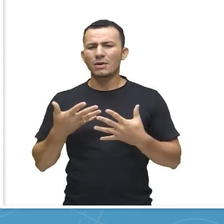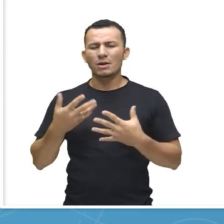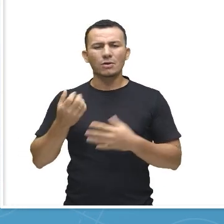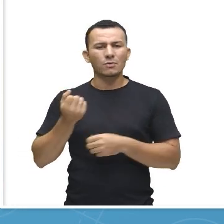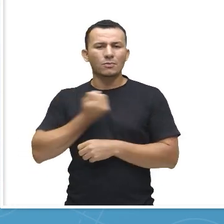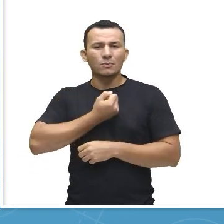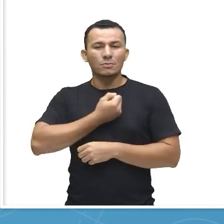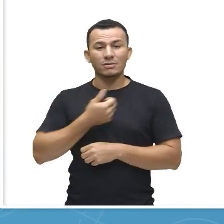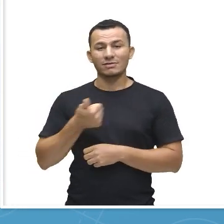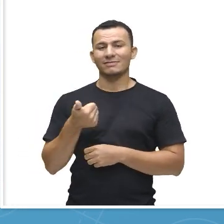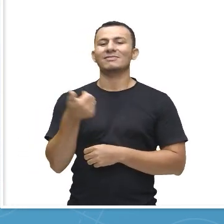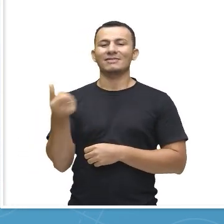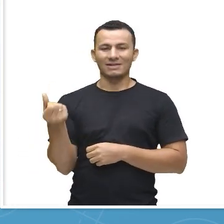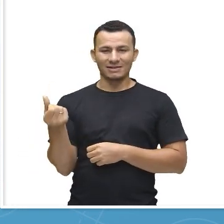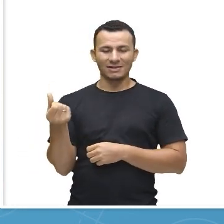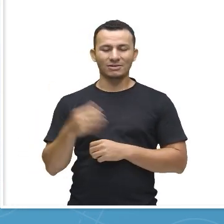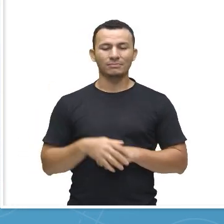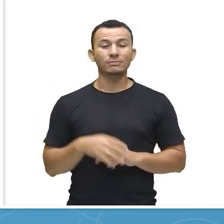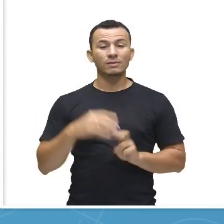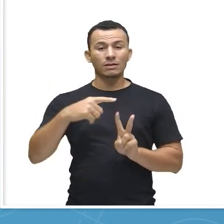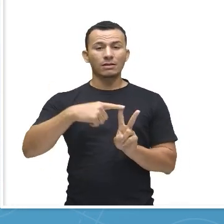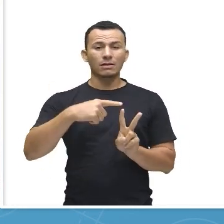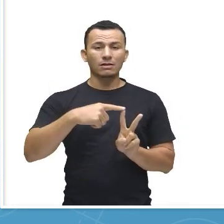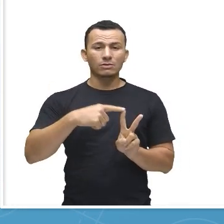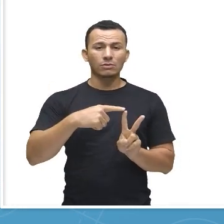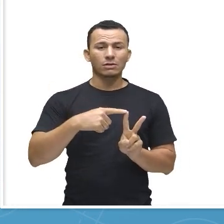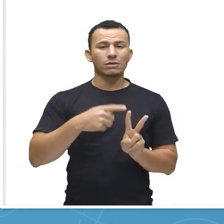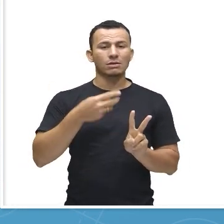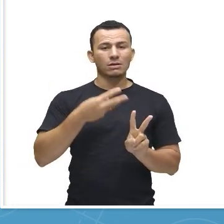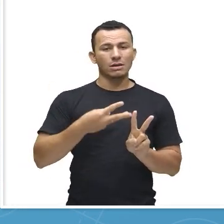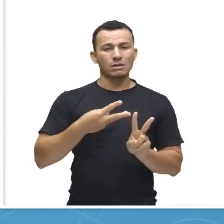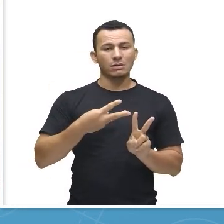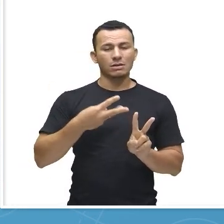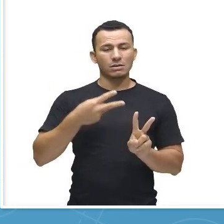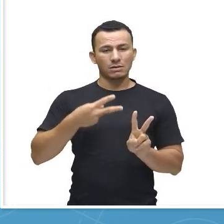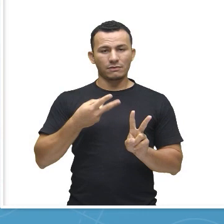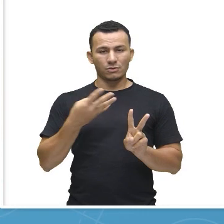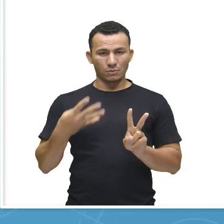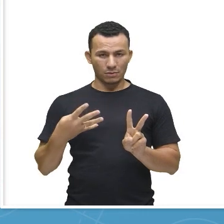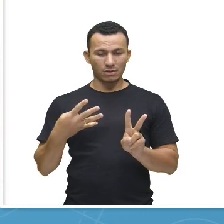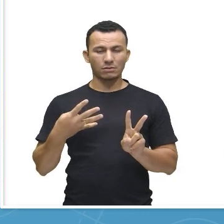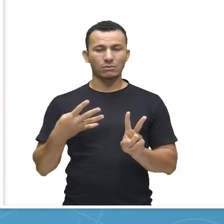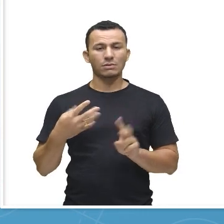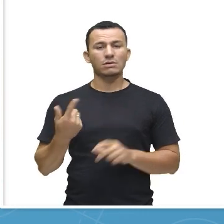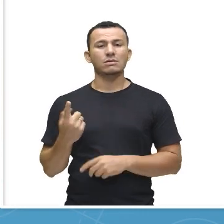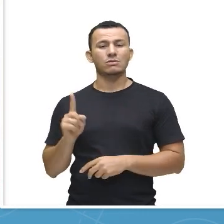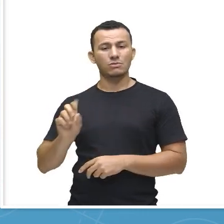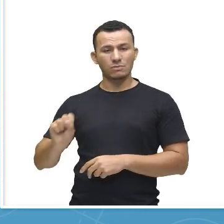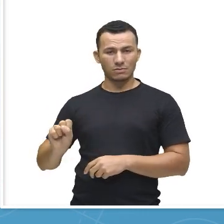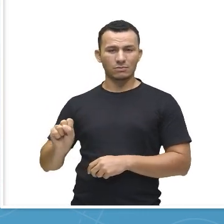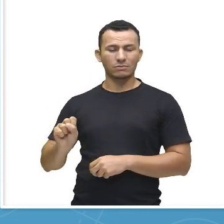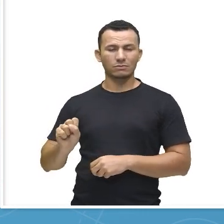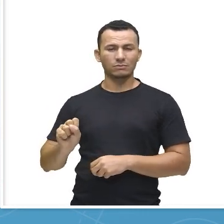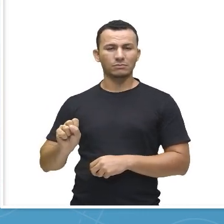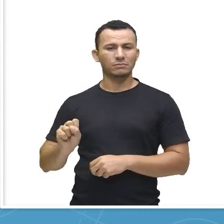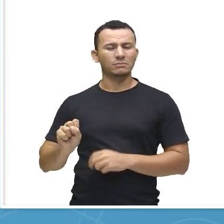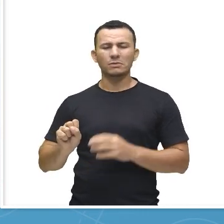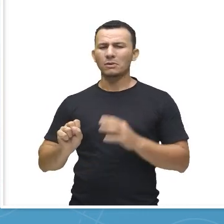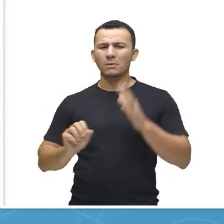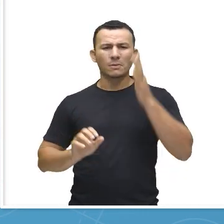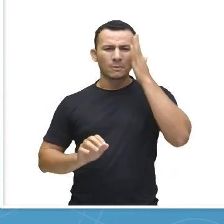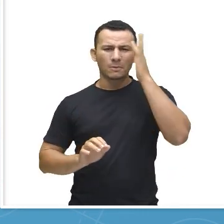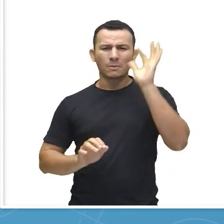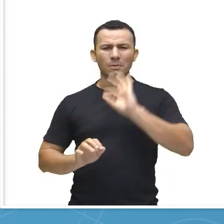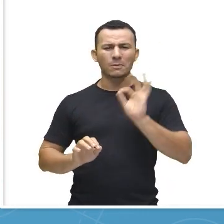é 16. E a raiz quadrada de 324 é 18. Professor, eu não lembro de